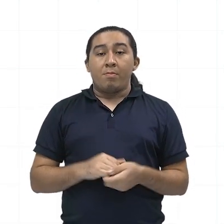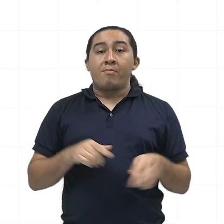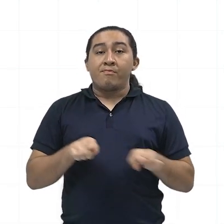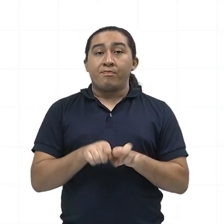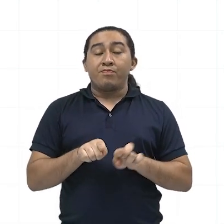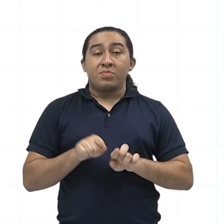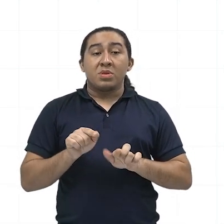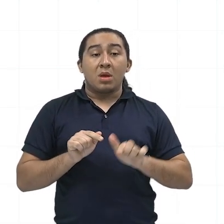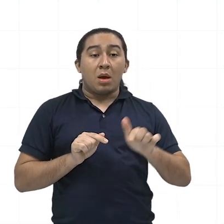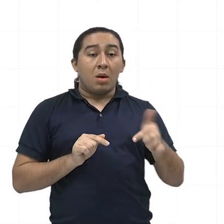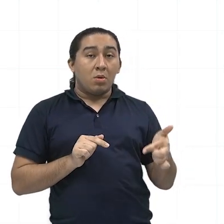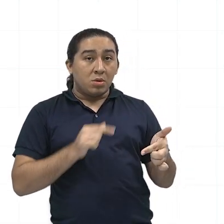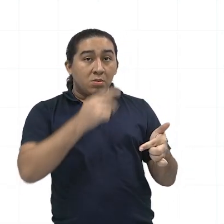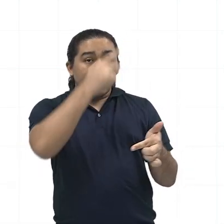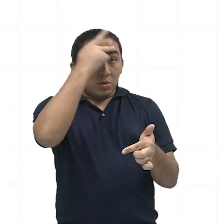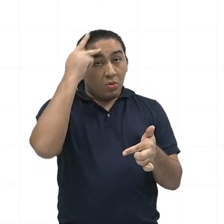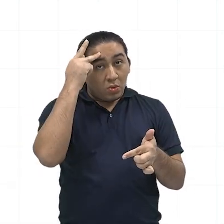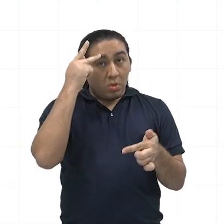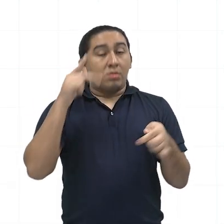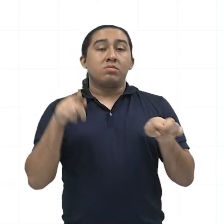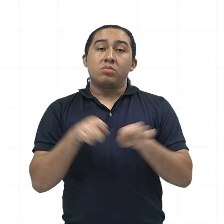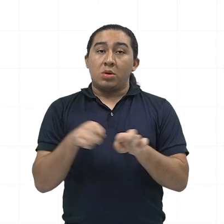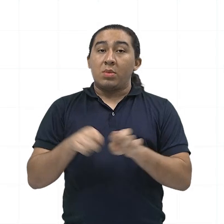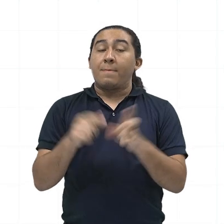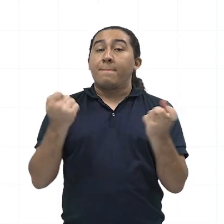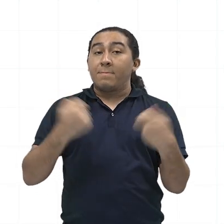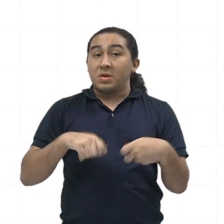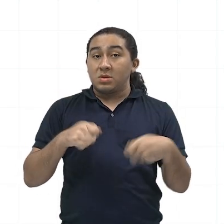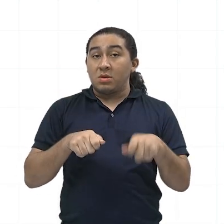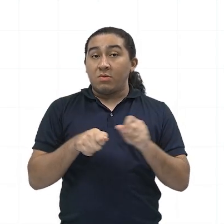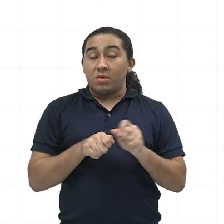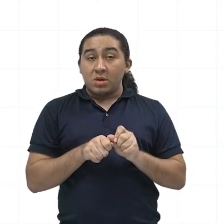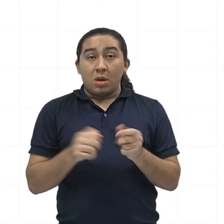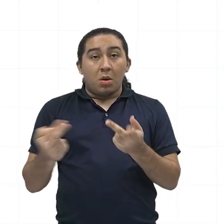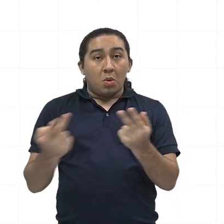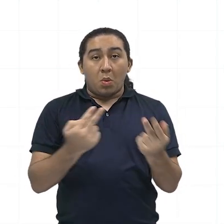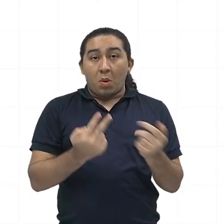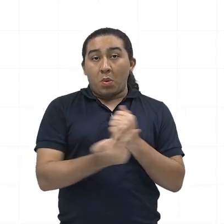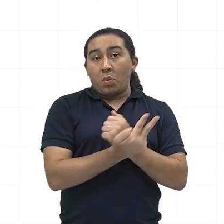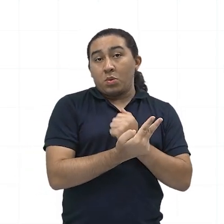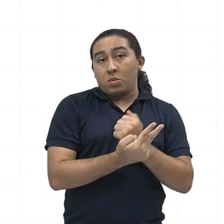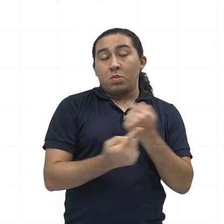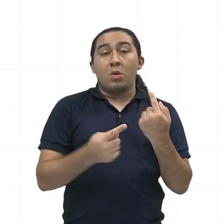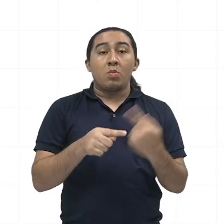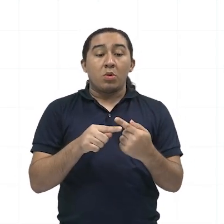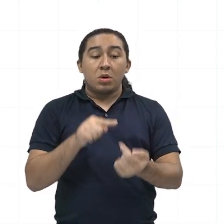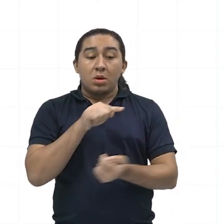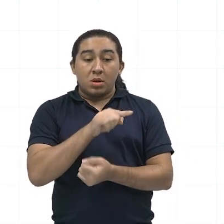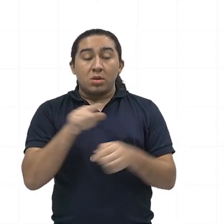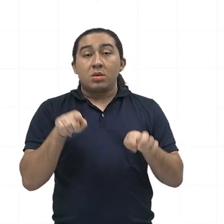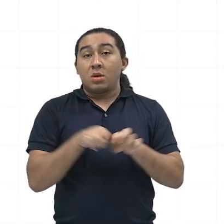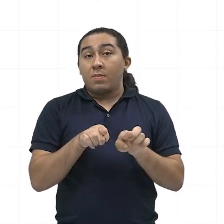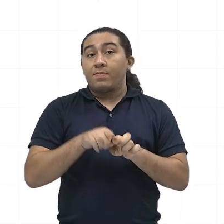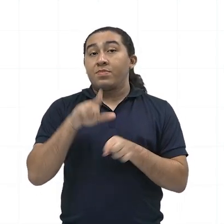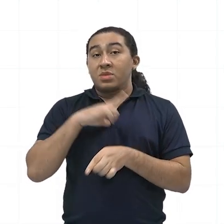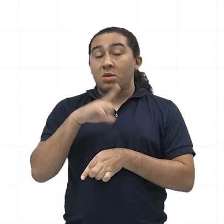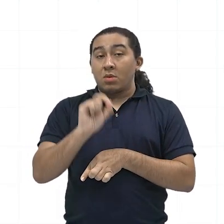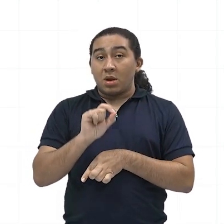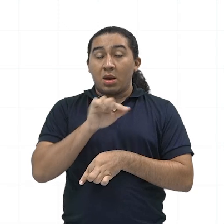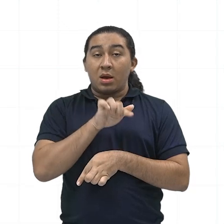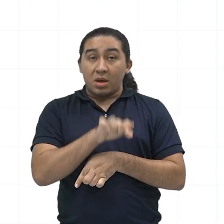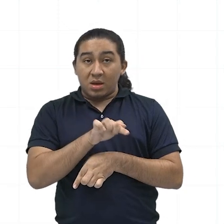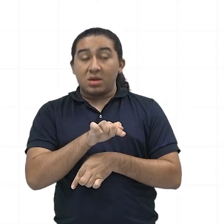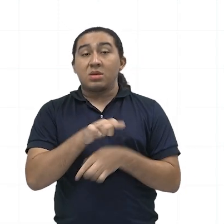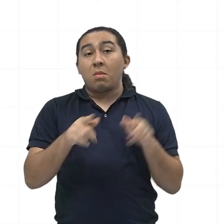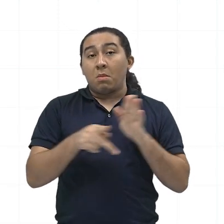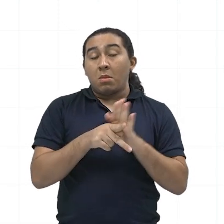parceiro sexual dessa mulher, ele também vai precisar fazer o tratamento, porque afinal de contas ele também vai estar carregando aquele